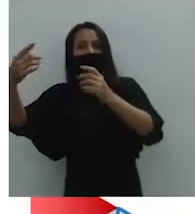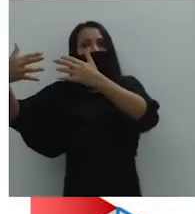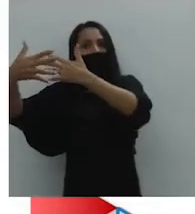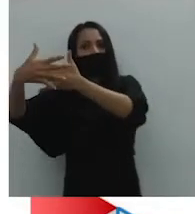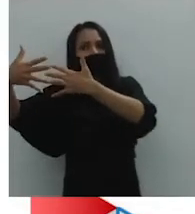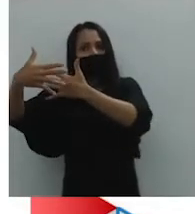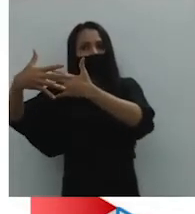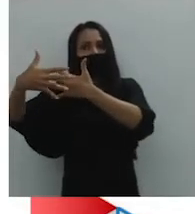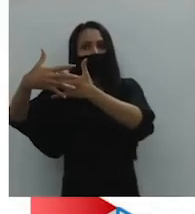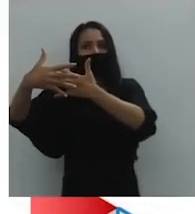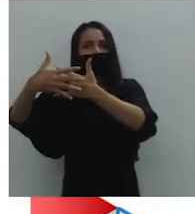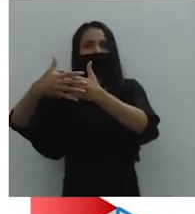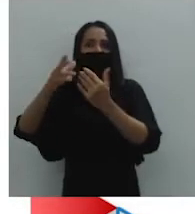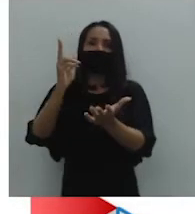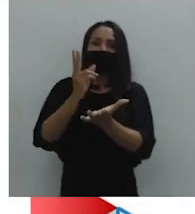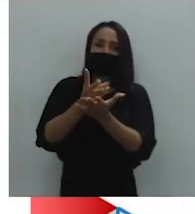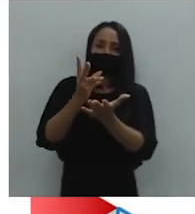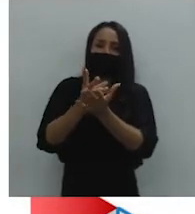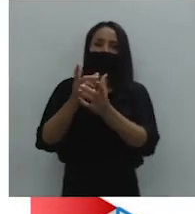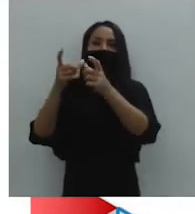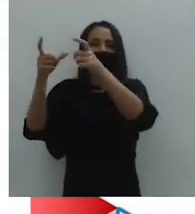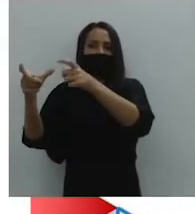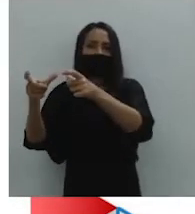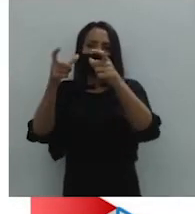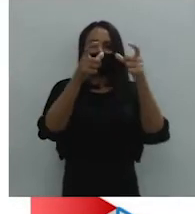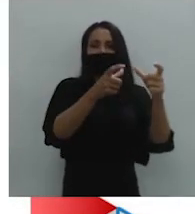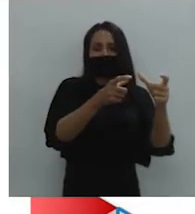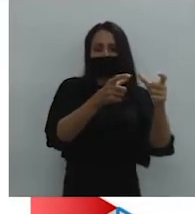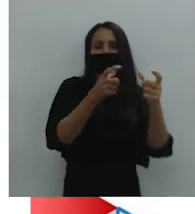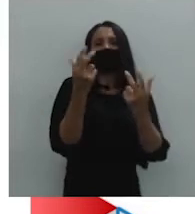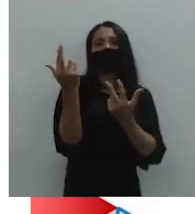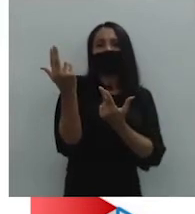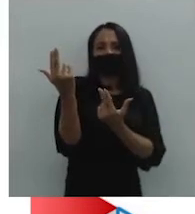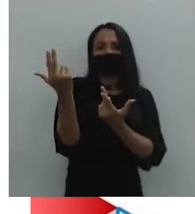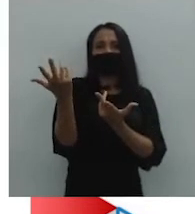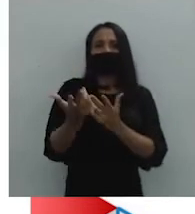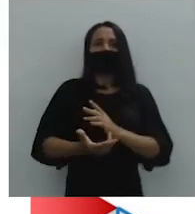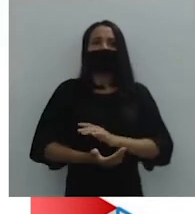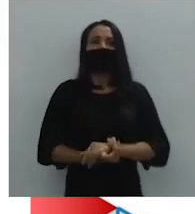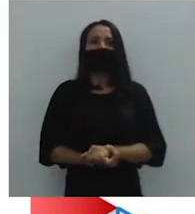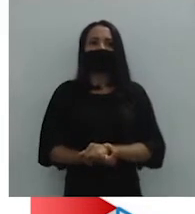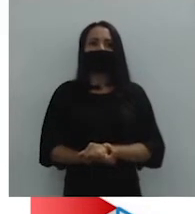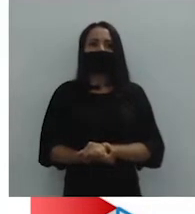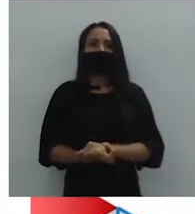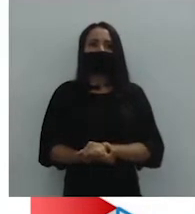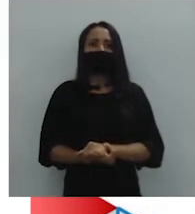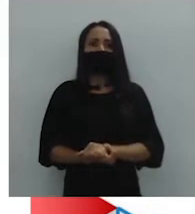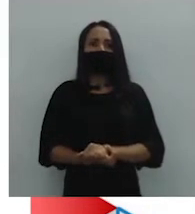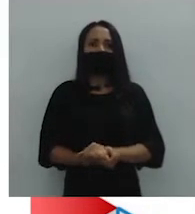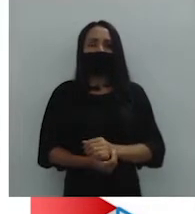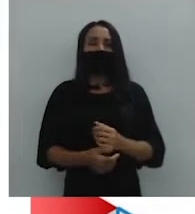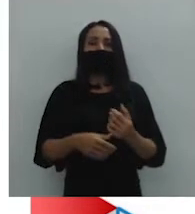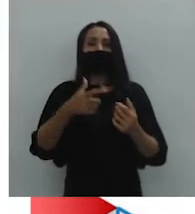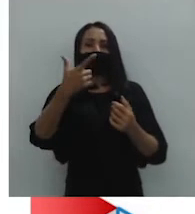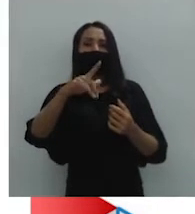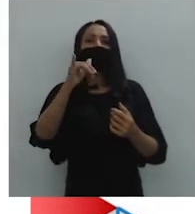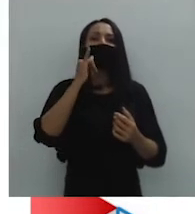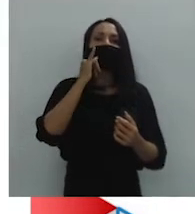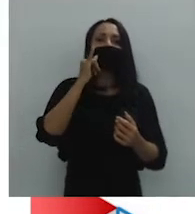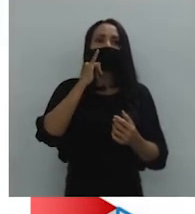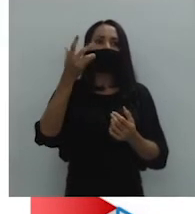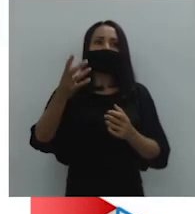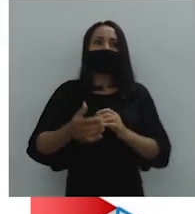a mesma localização, ok? Isso é como exemplo. Temos também outro exemplo, certo?